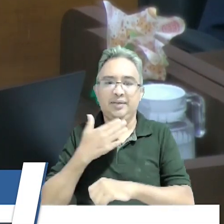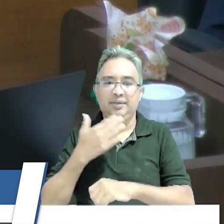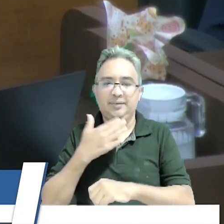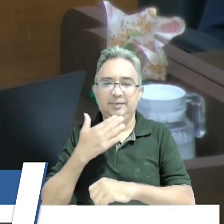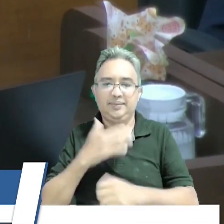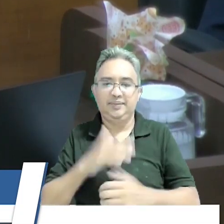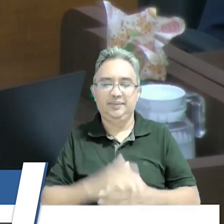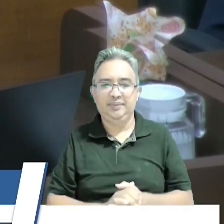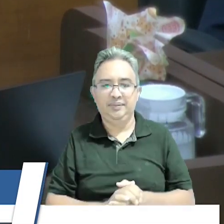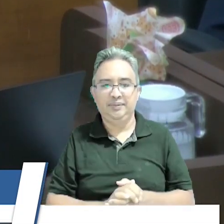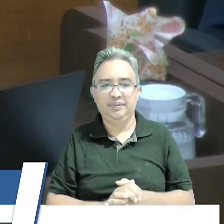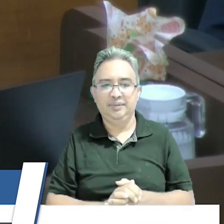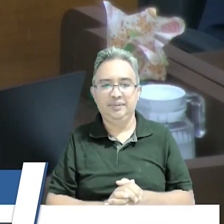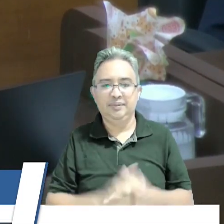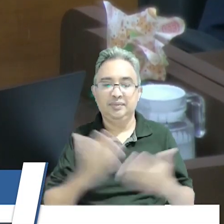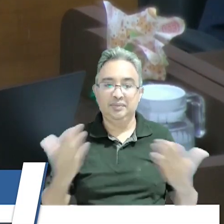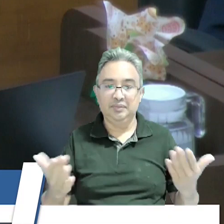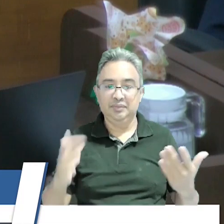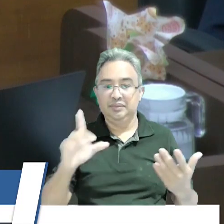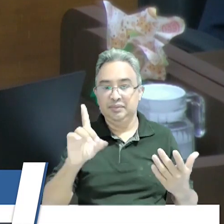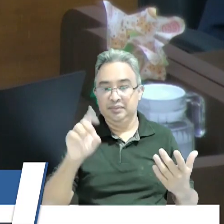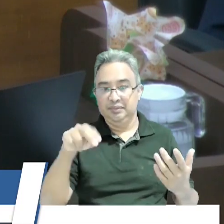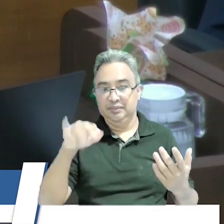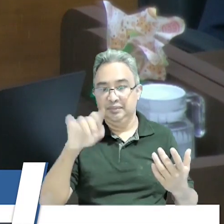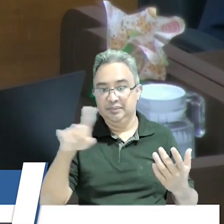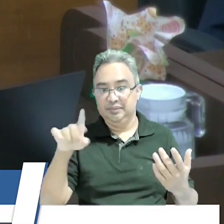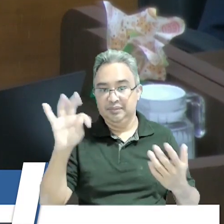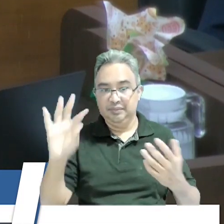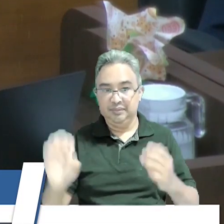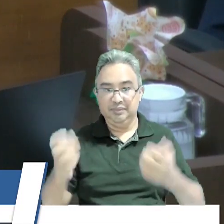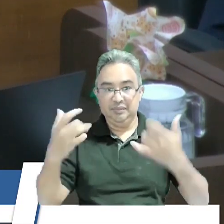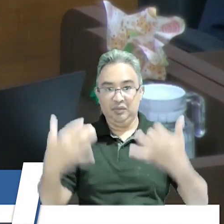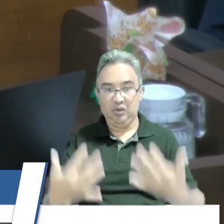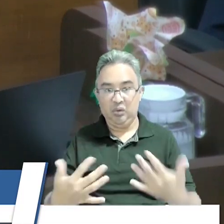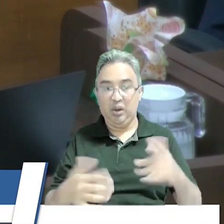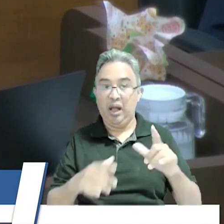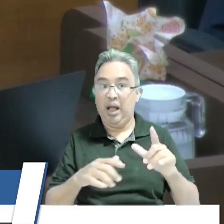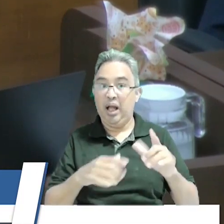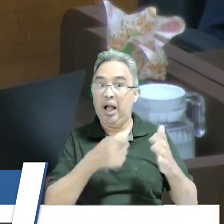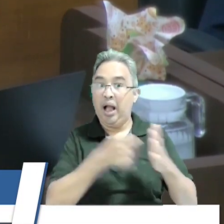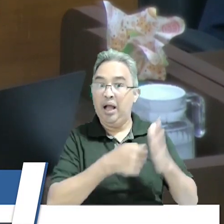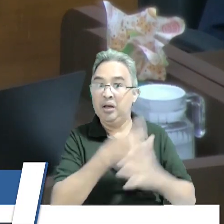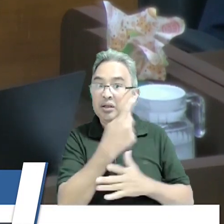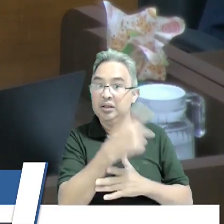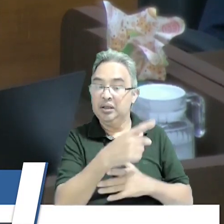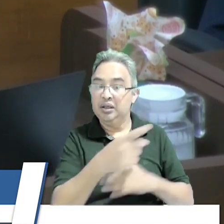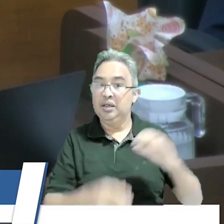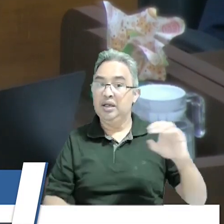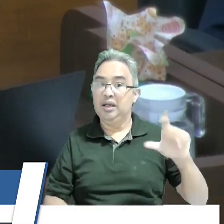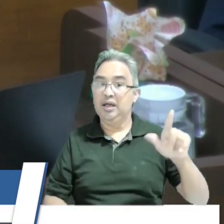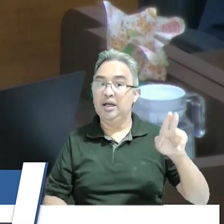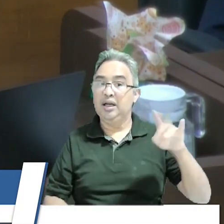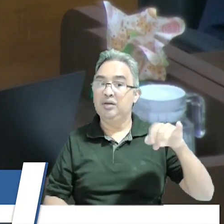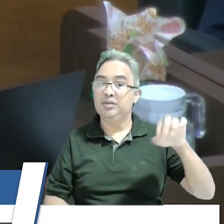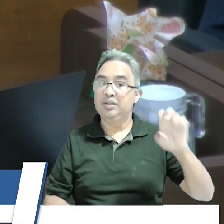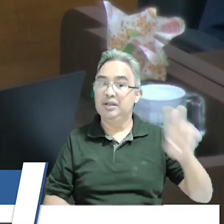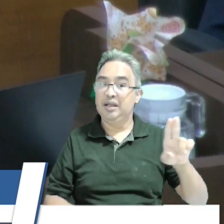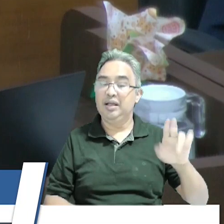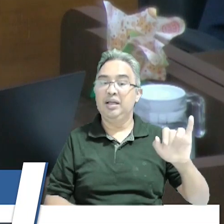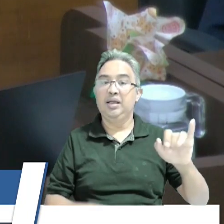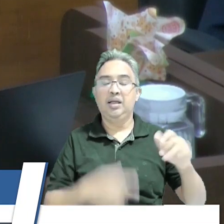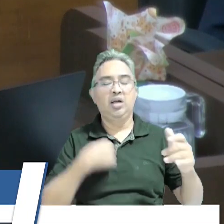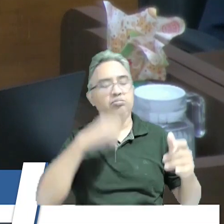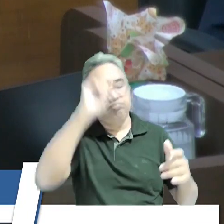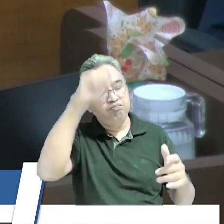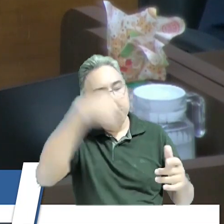Como o Donizete disse, a luta do Claudinei é de tirar o chapéu, a insistência, porque desde 2017, quando eu entrei